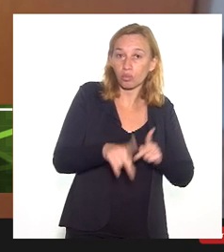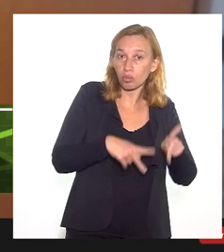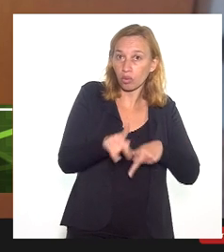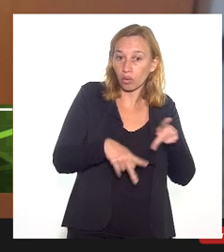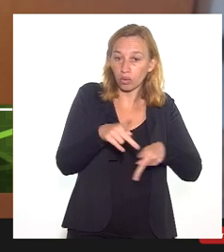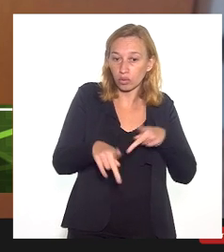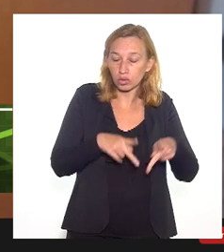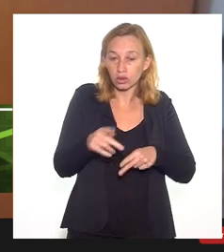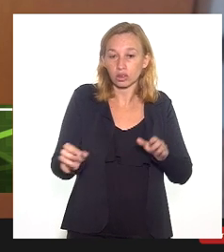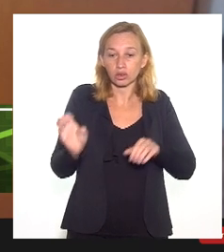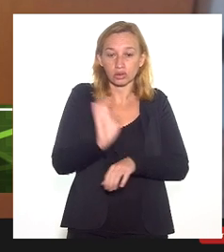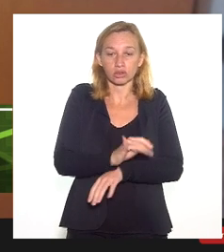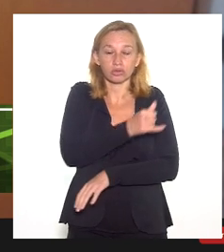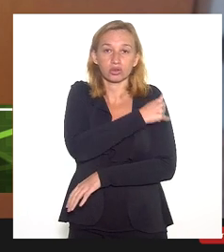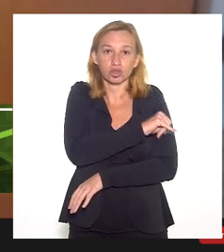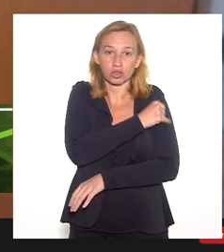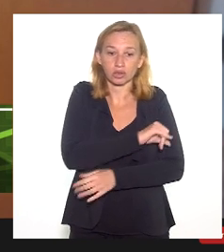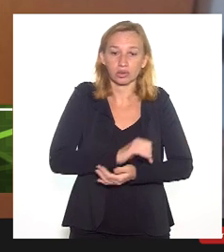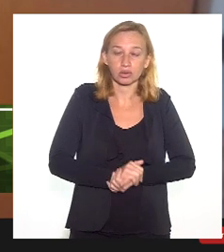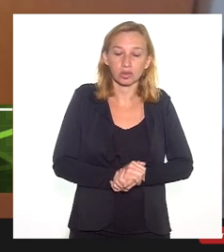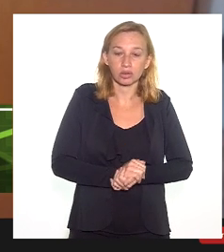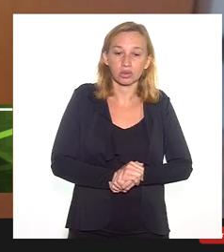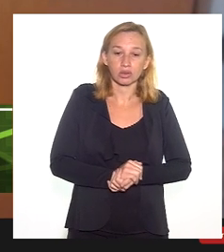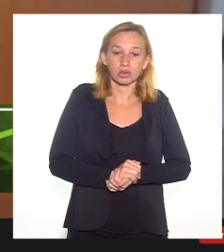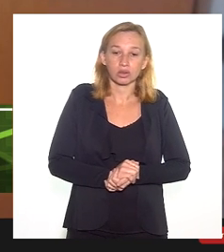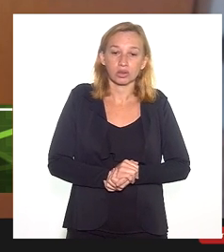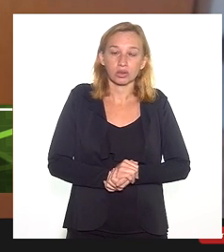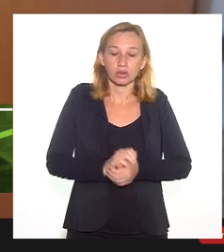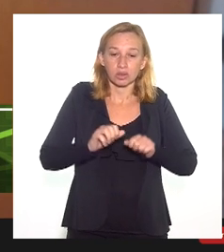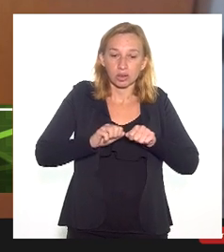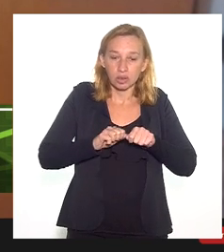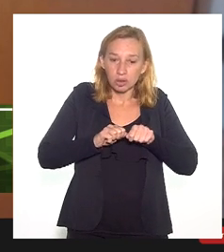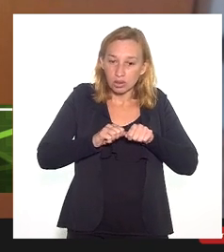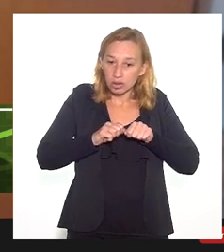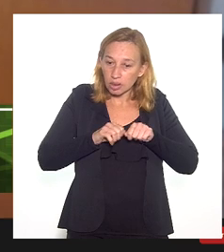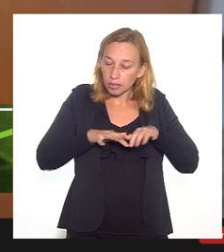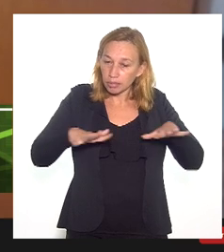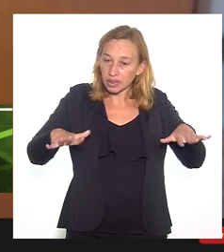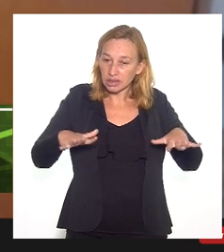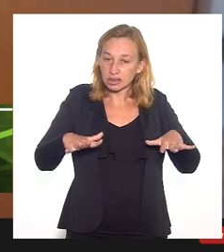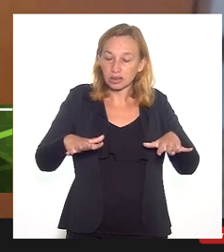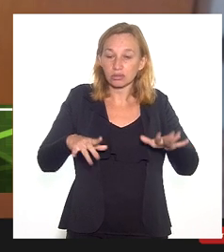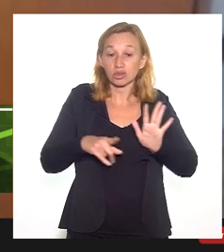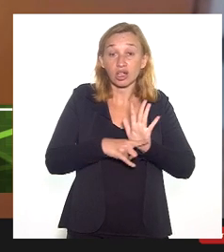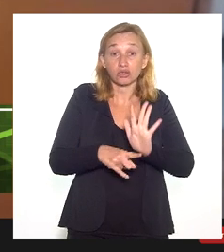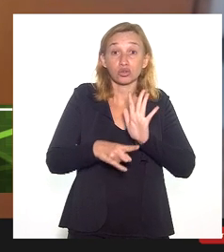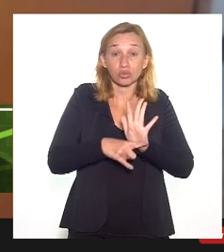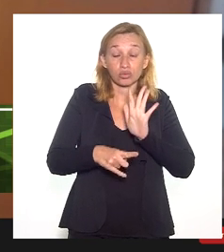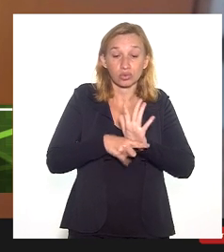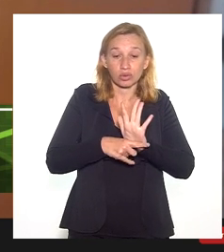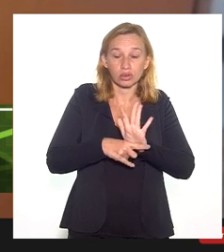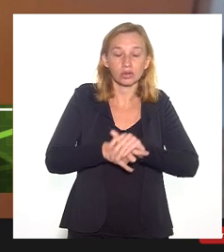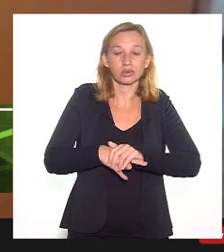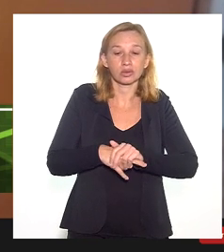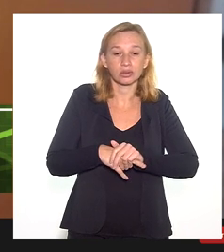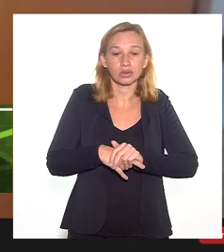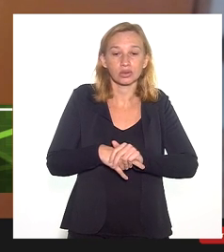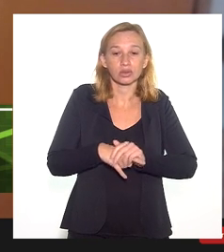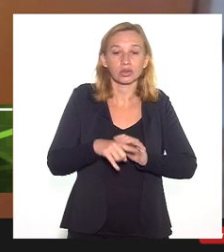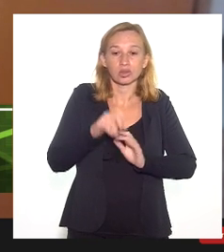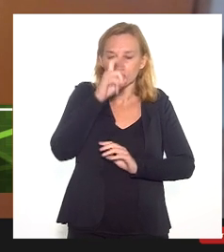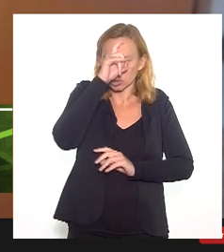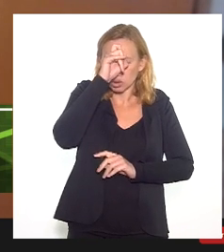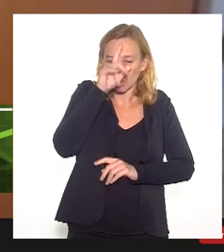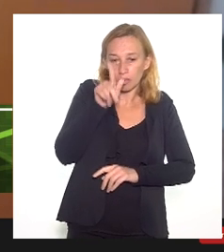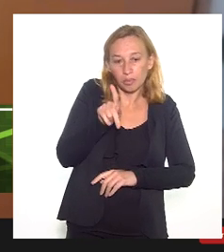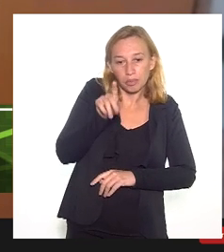do estado do Rio de Janeiro, através da ampliação do atendimento no Hospital Pedro